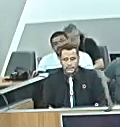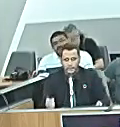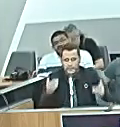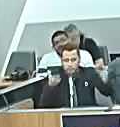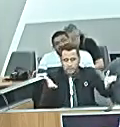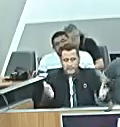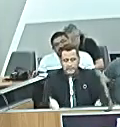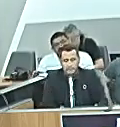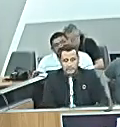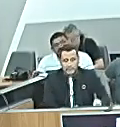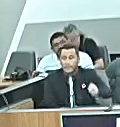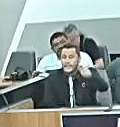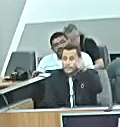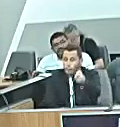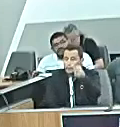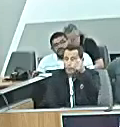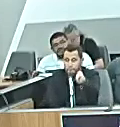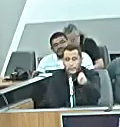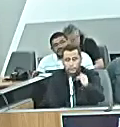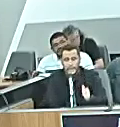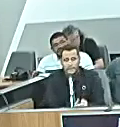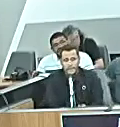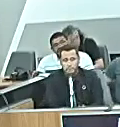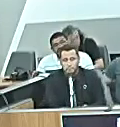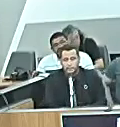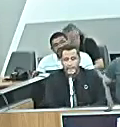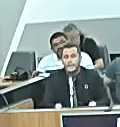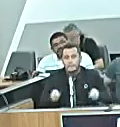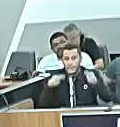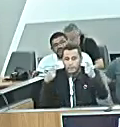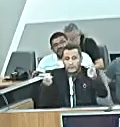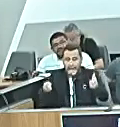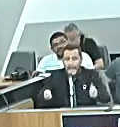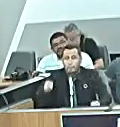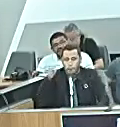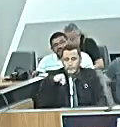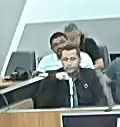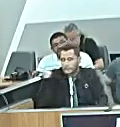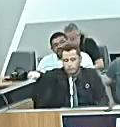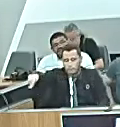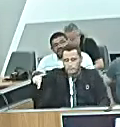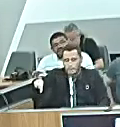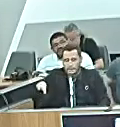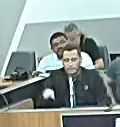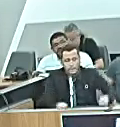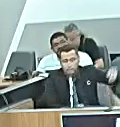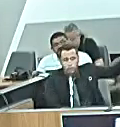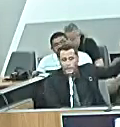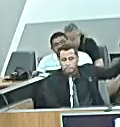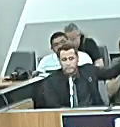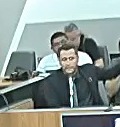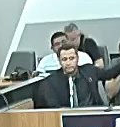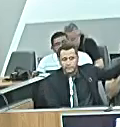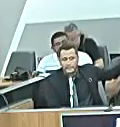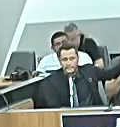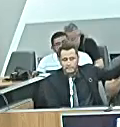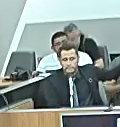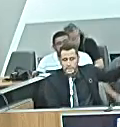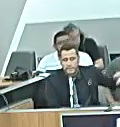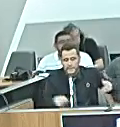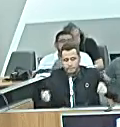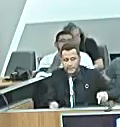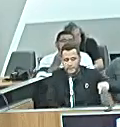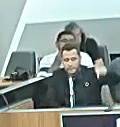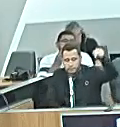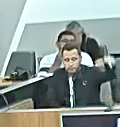então se esse projeto está tramitando e conta com o apoio dos agentes para poder impressionar o projeto nas comissões que estão com a gente colocar esse projeto em votação